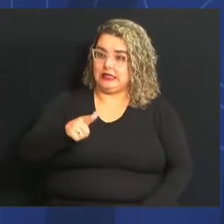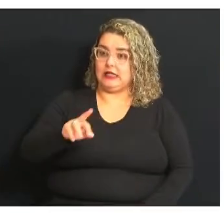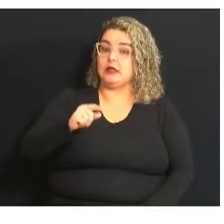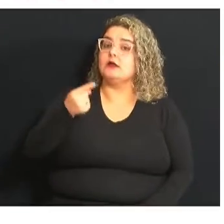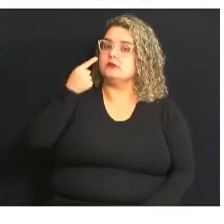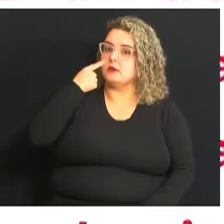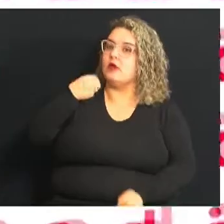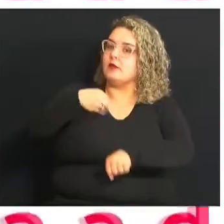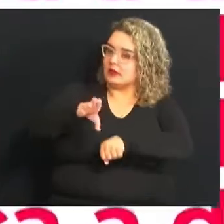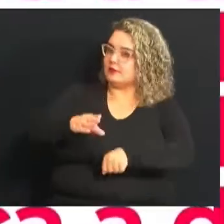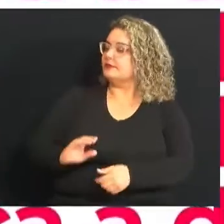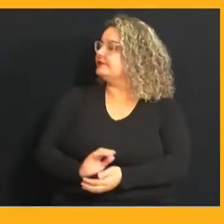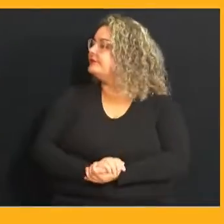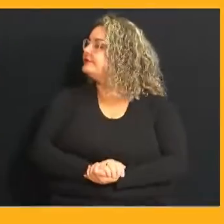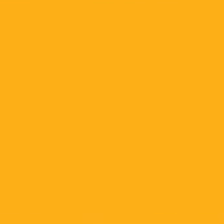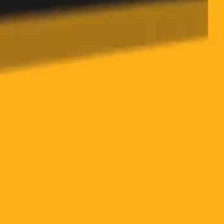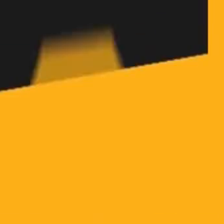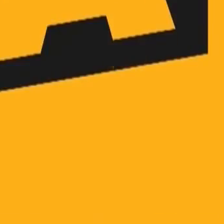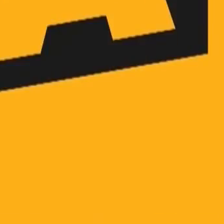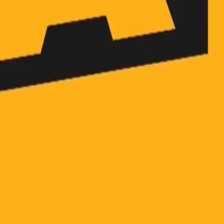dica.